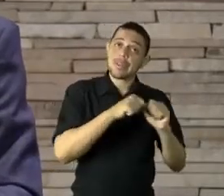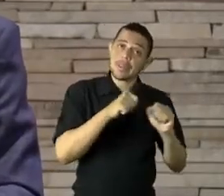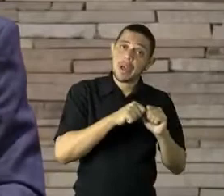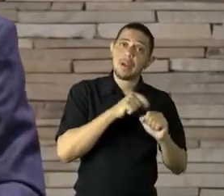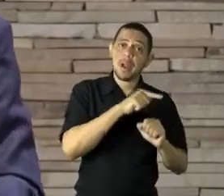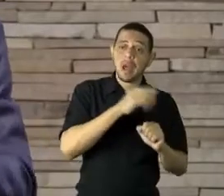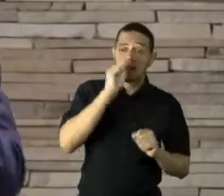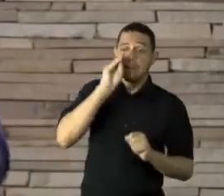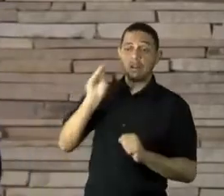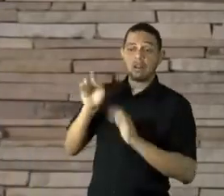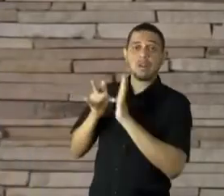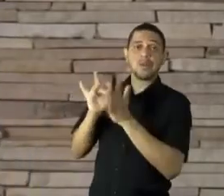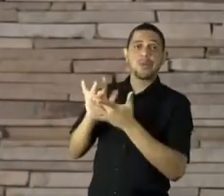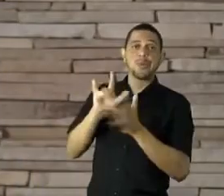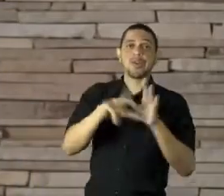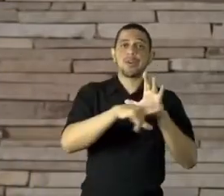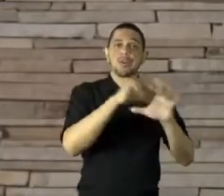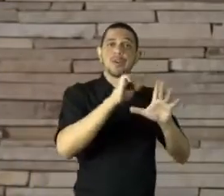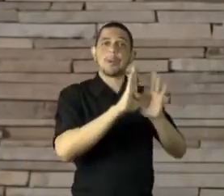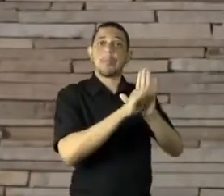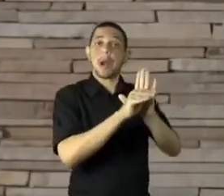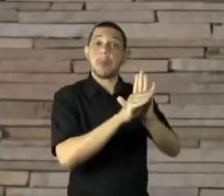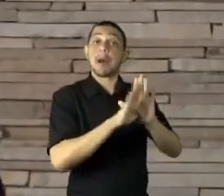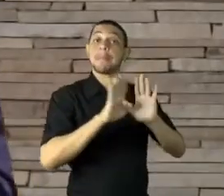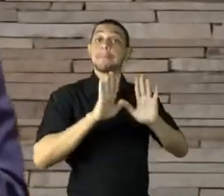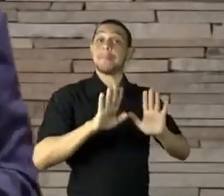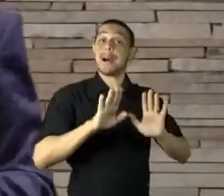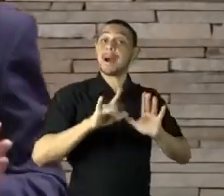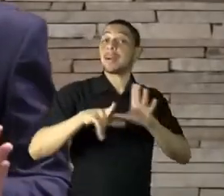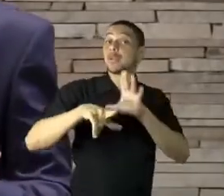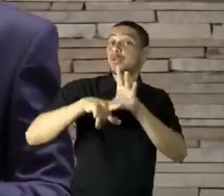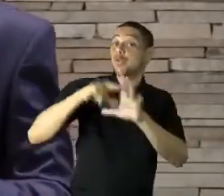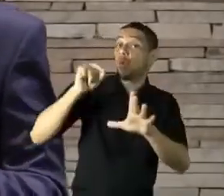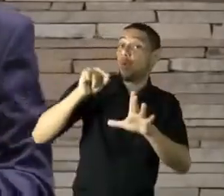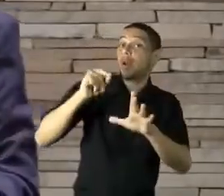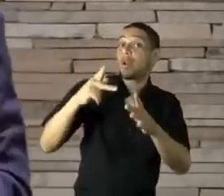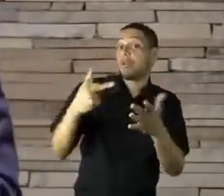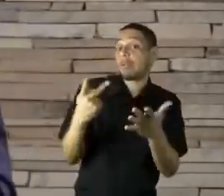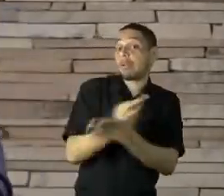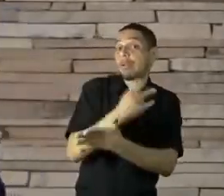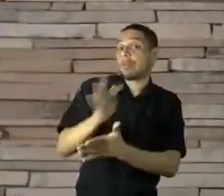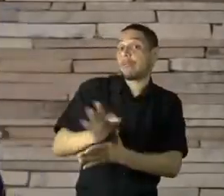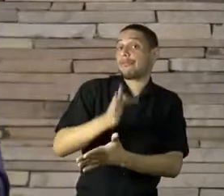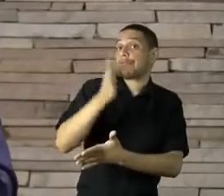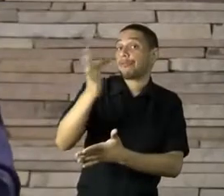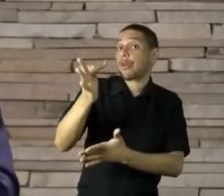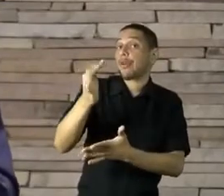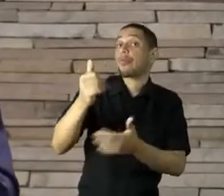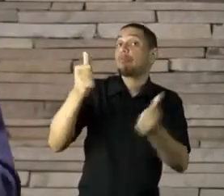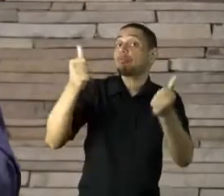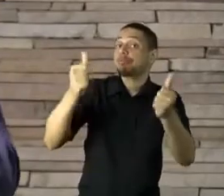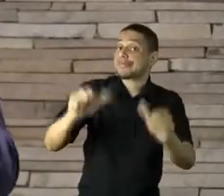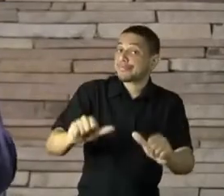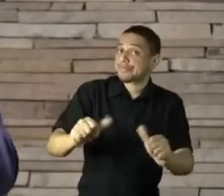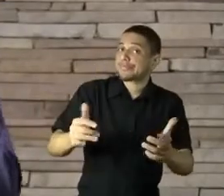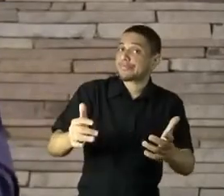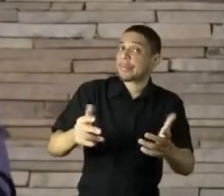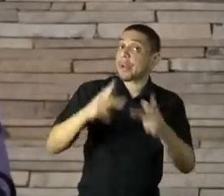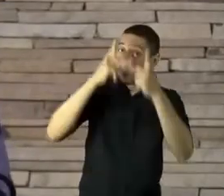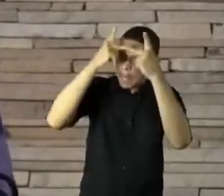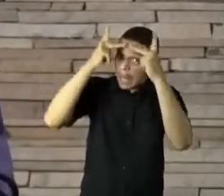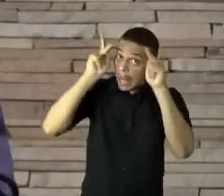Barrabás mas as escolhas trazem consequências Pilatos deu de cara com a verdade mesmo assim